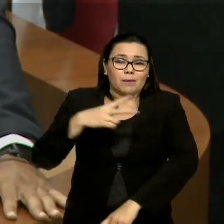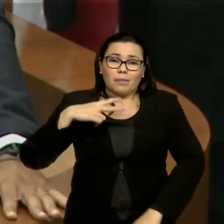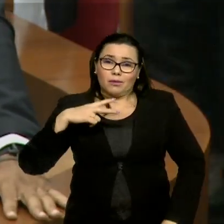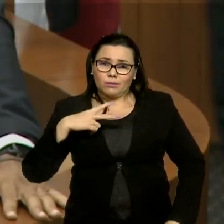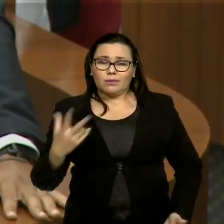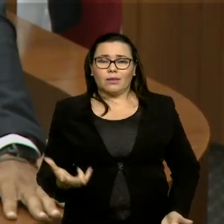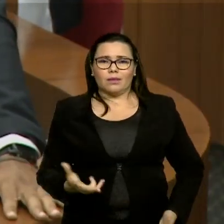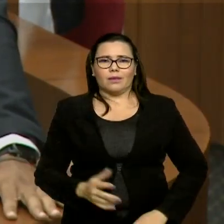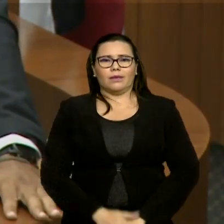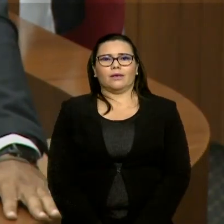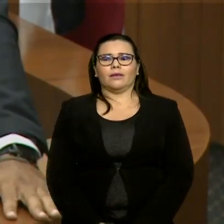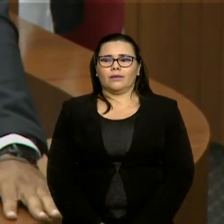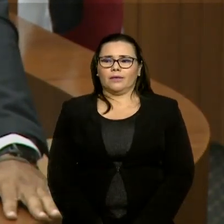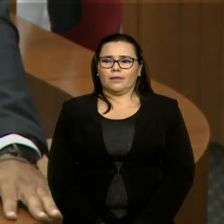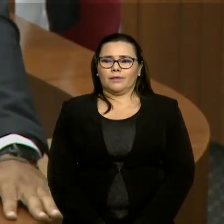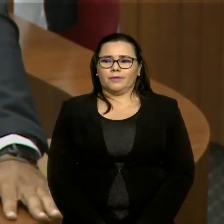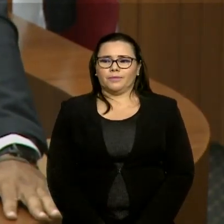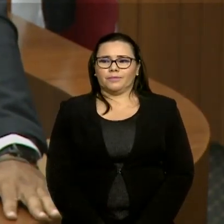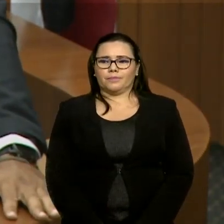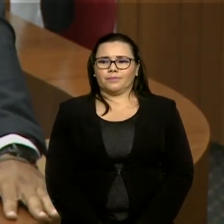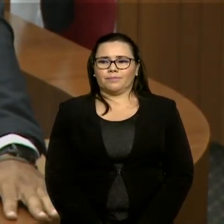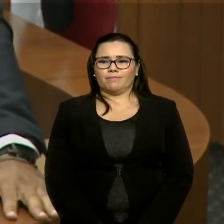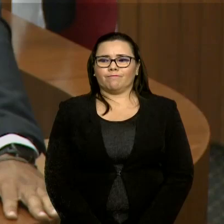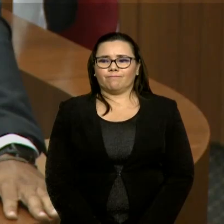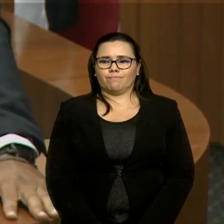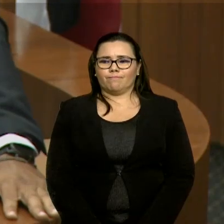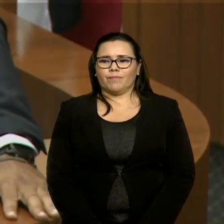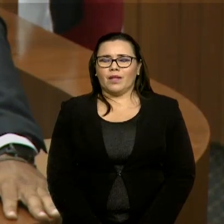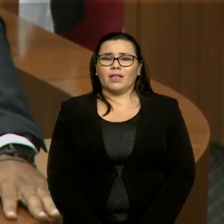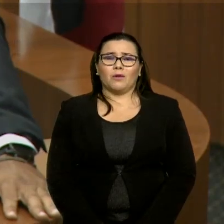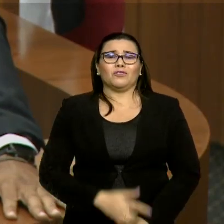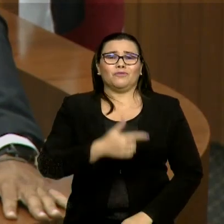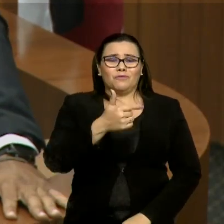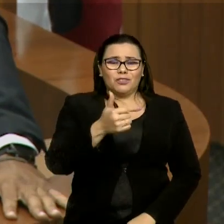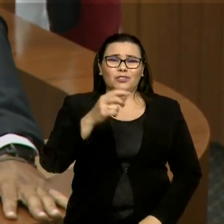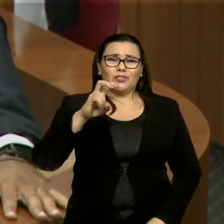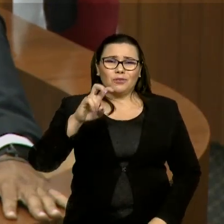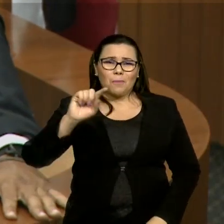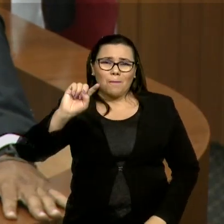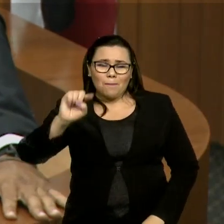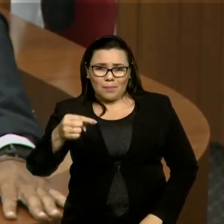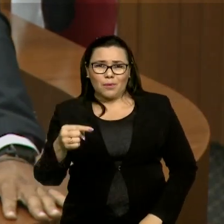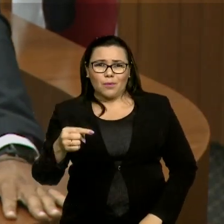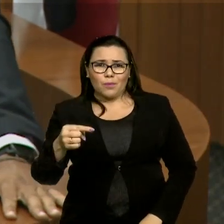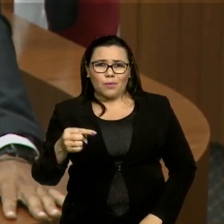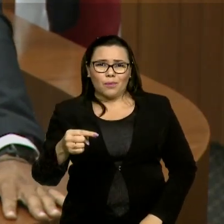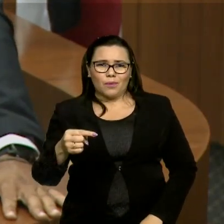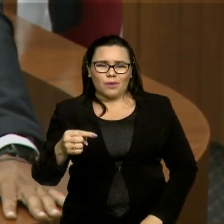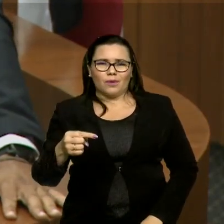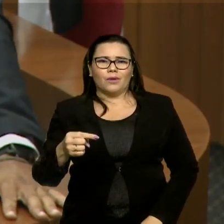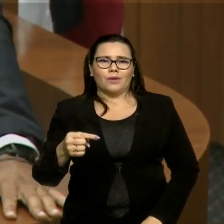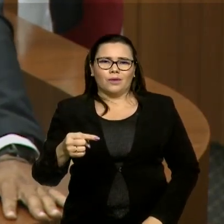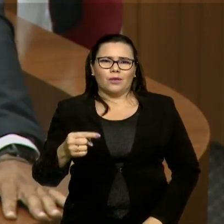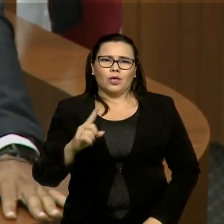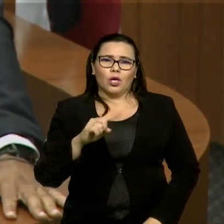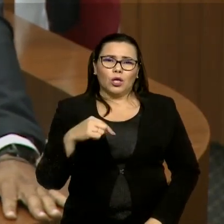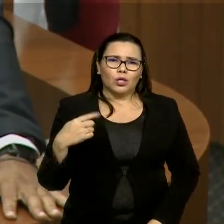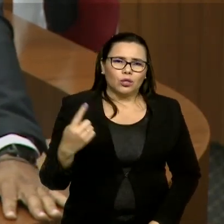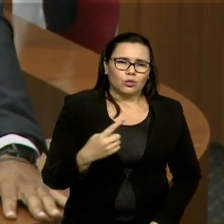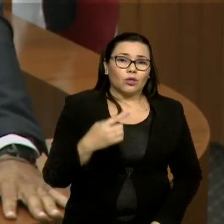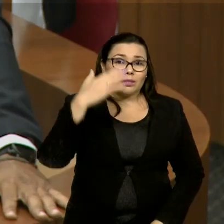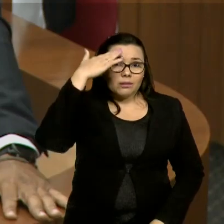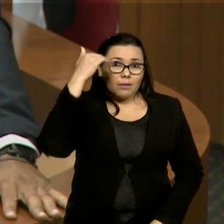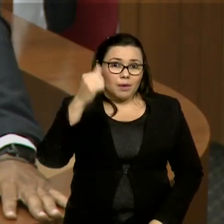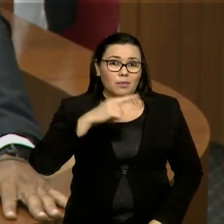número de animais abandonados, deputada Viviane, que vivem na rua. E aí é que